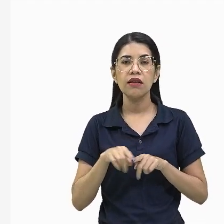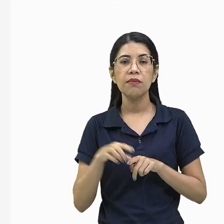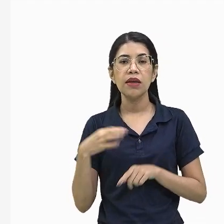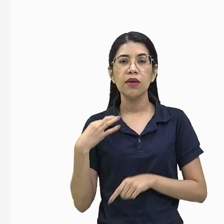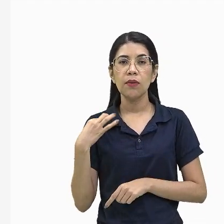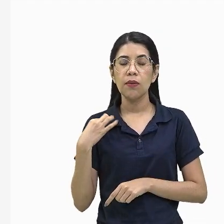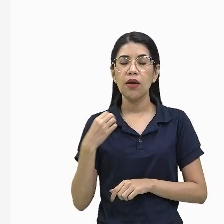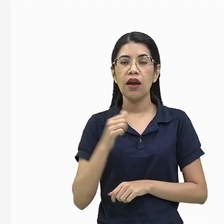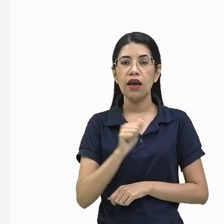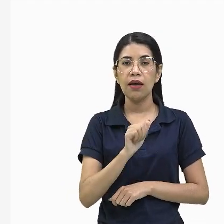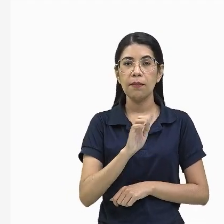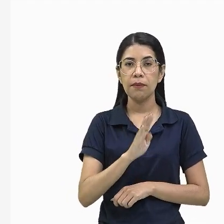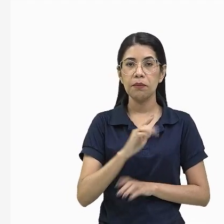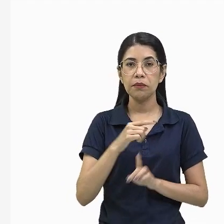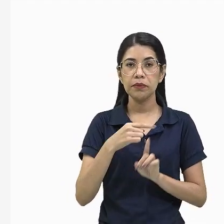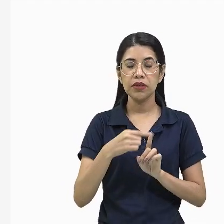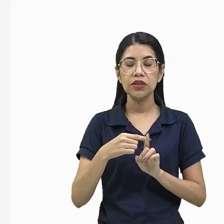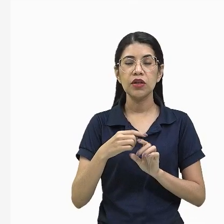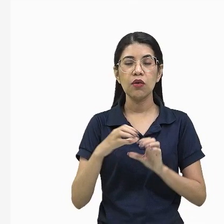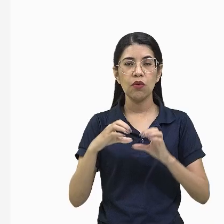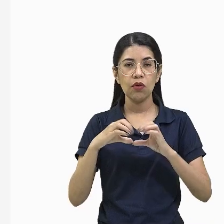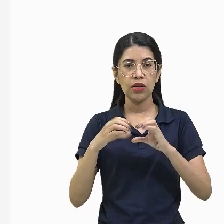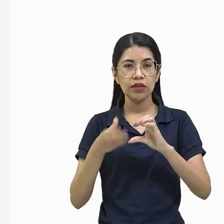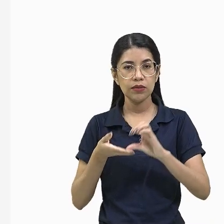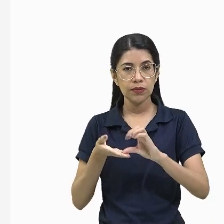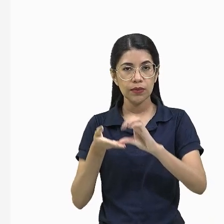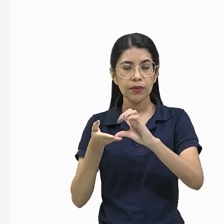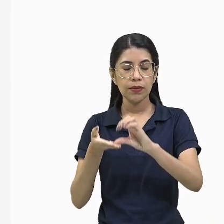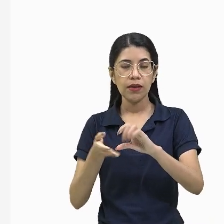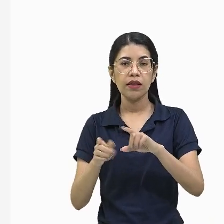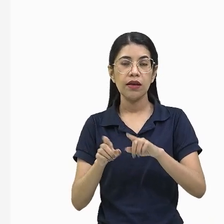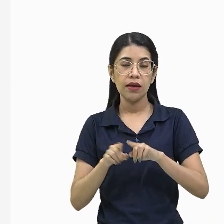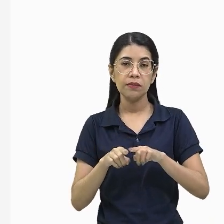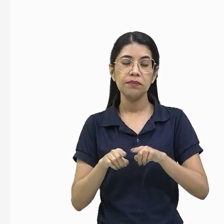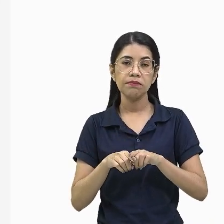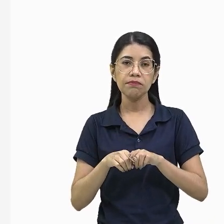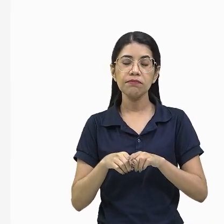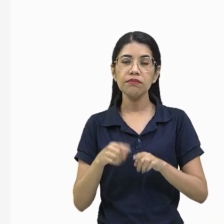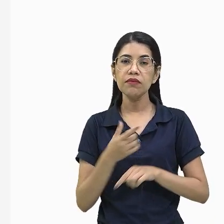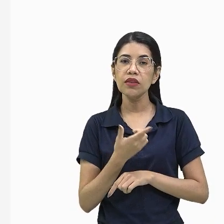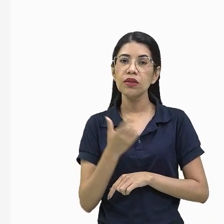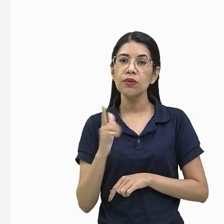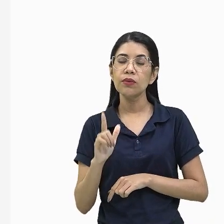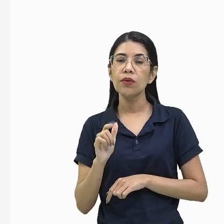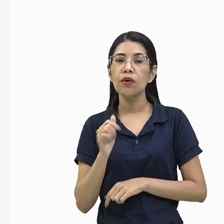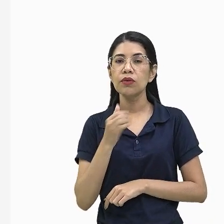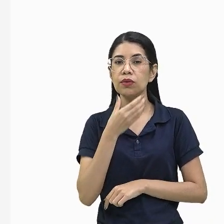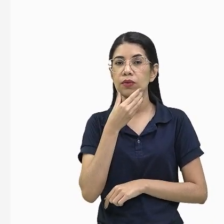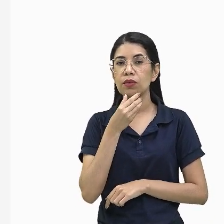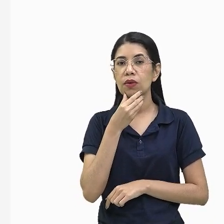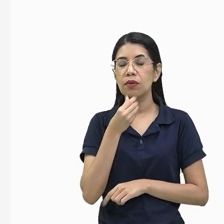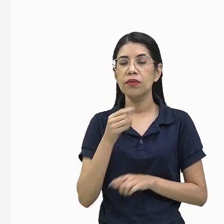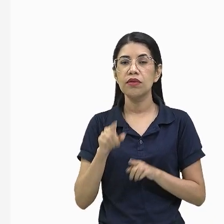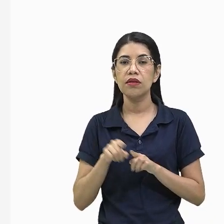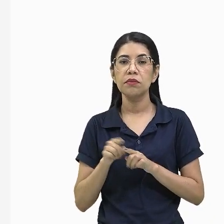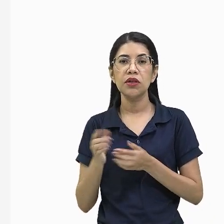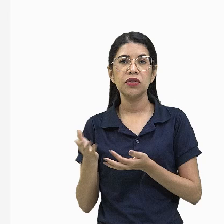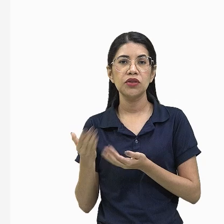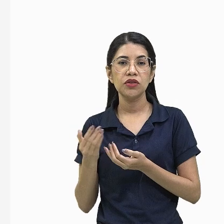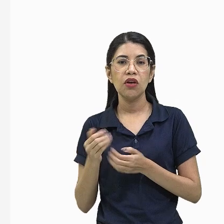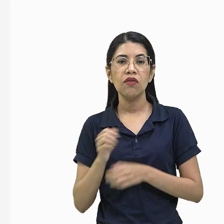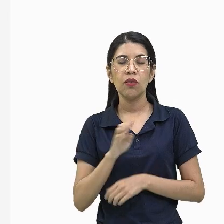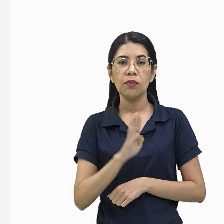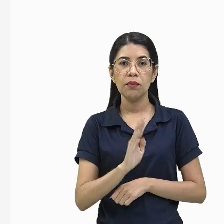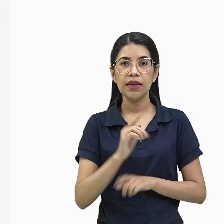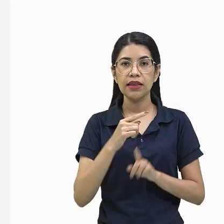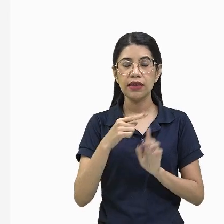AB positivo, com o coração na mão, certo? Também temos um outro rapaz em um outro cartaz B